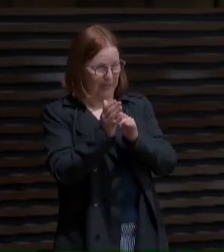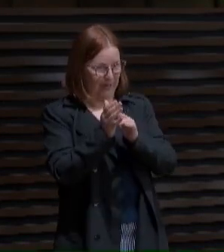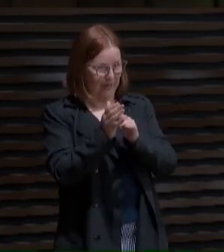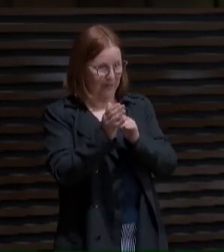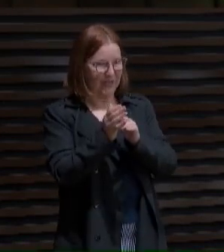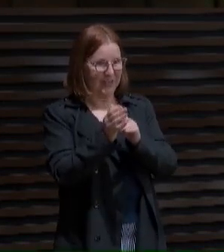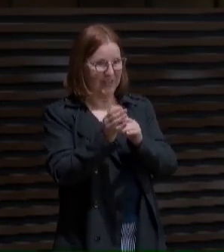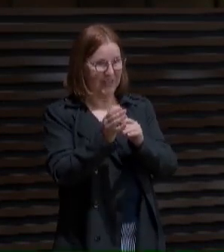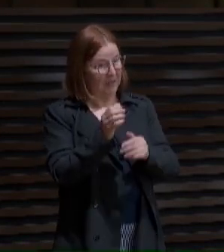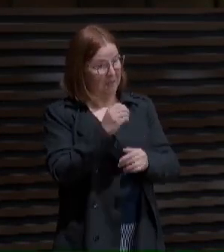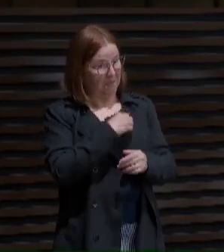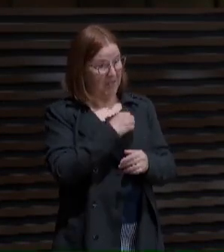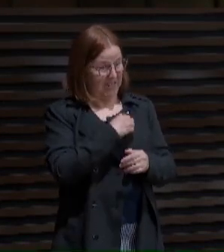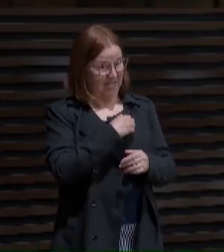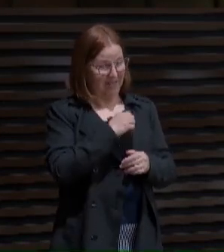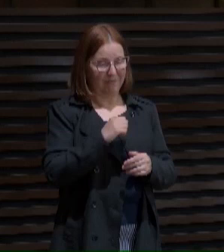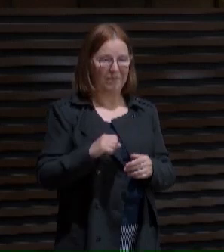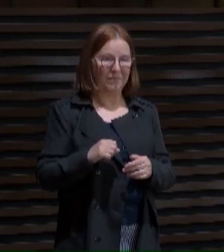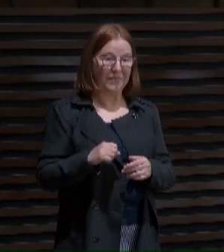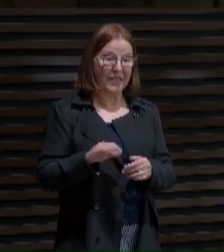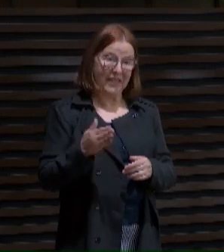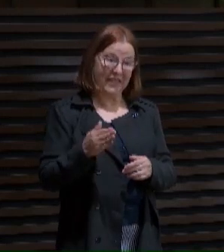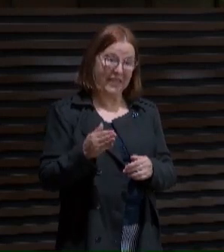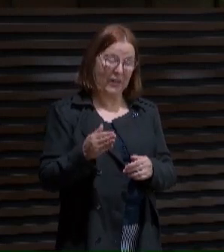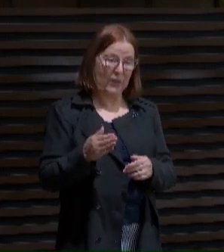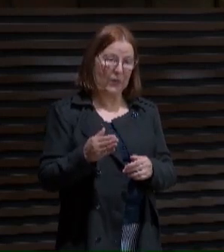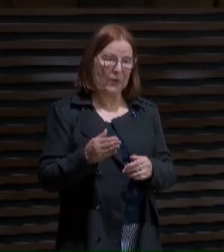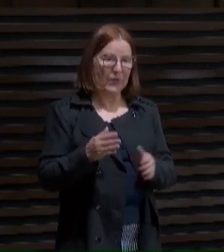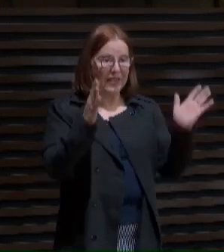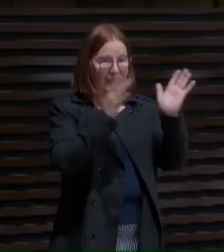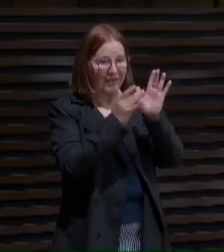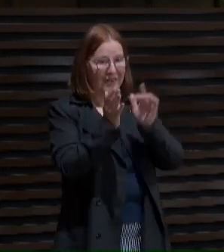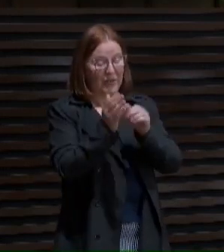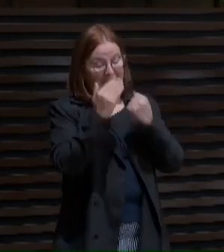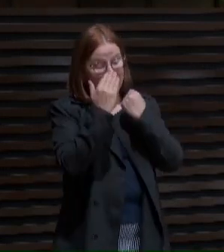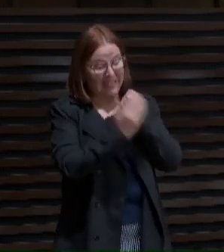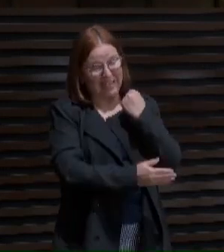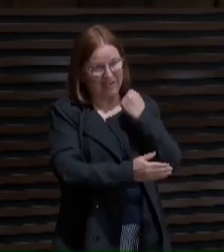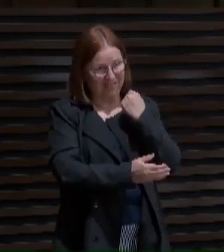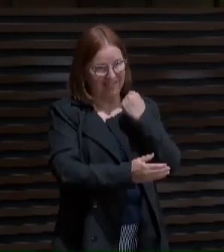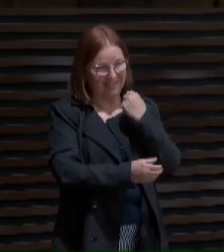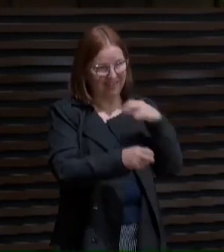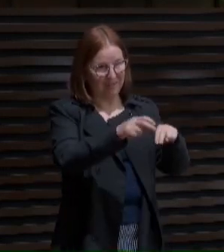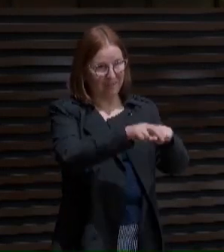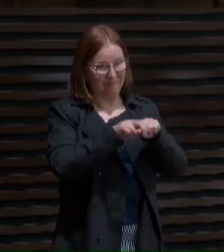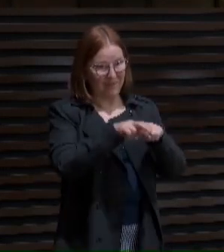punido com a pena de morte por eles na cruz, experimentando o quê? A ira de